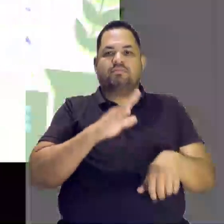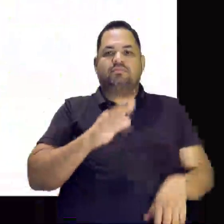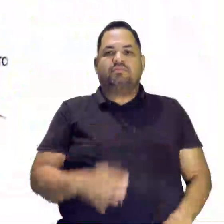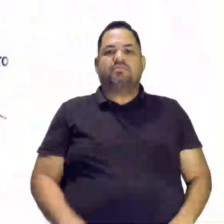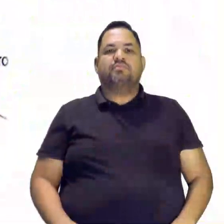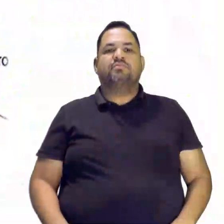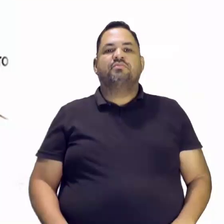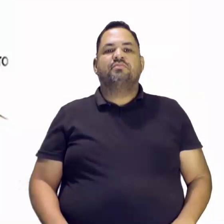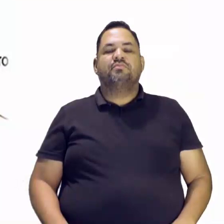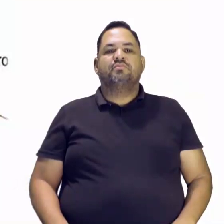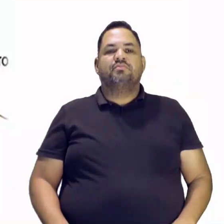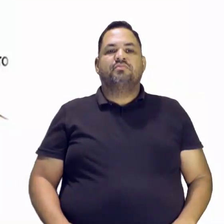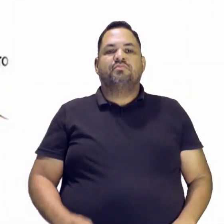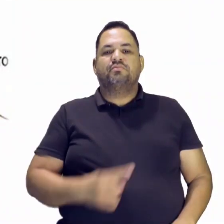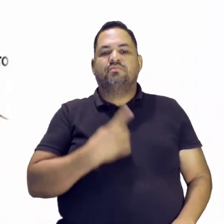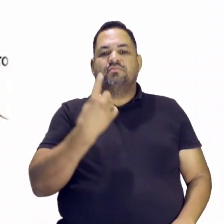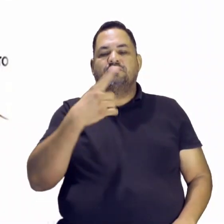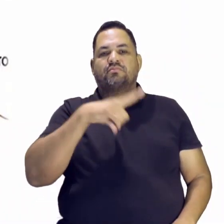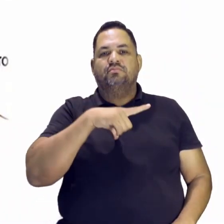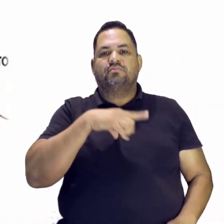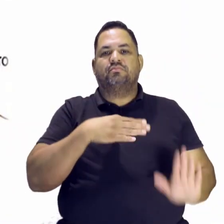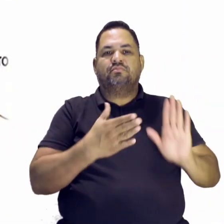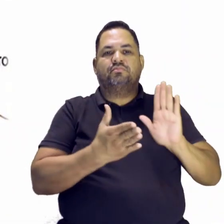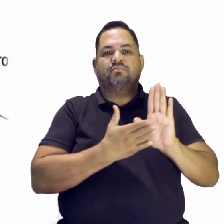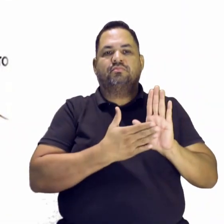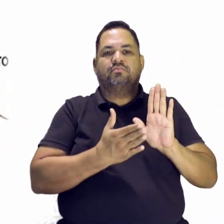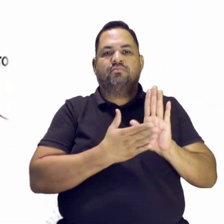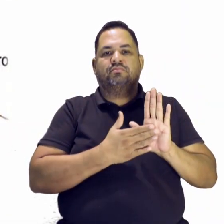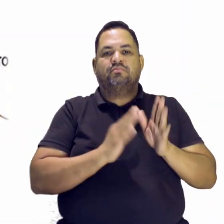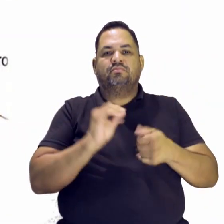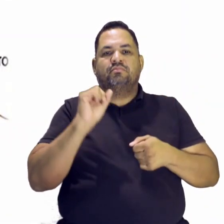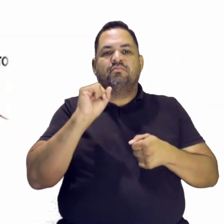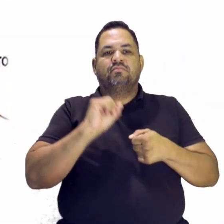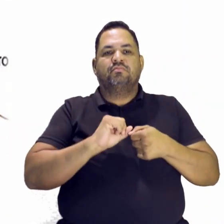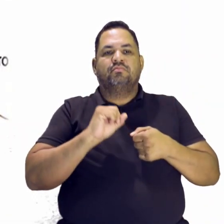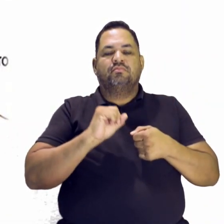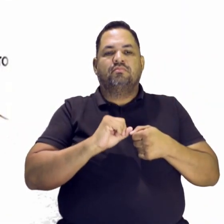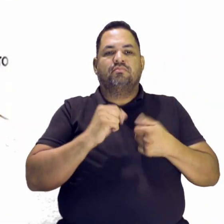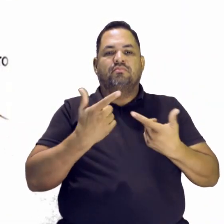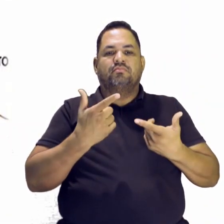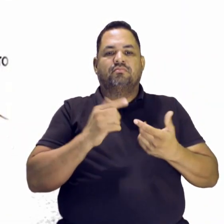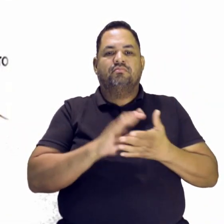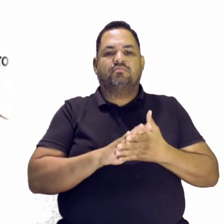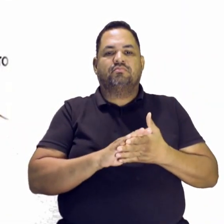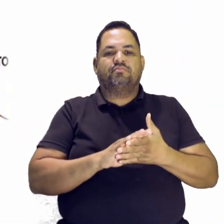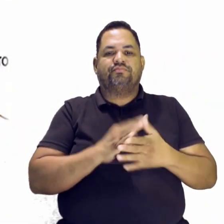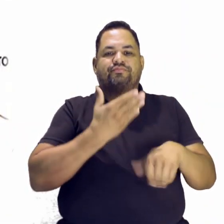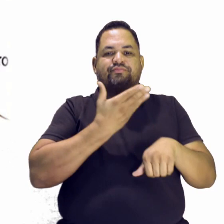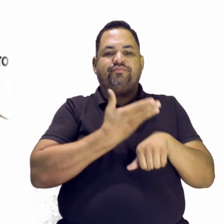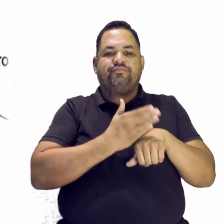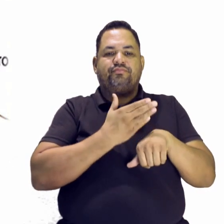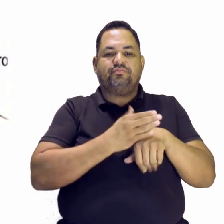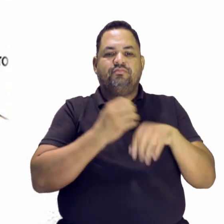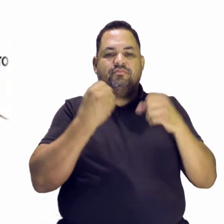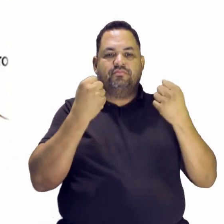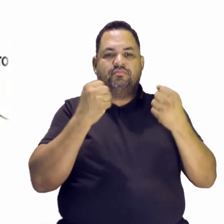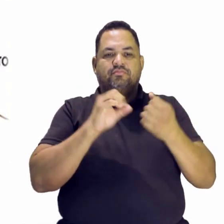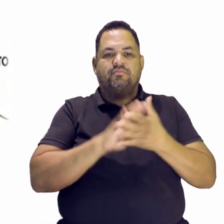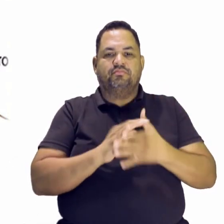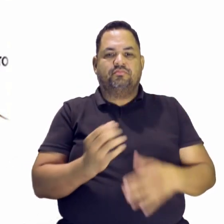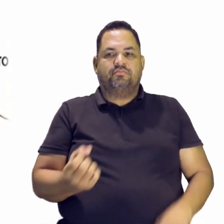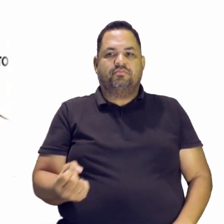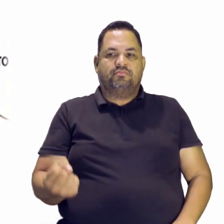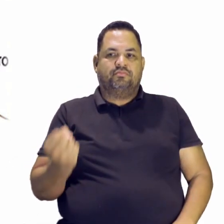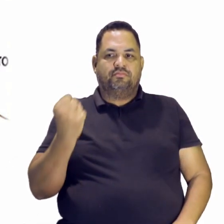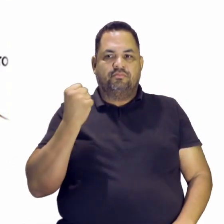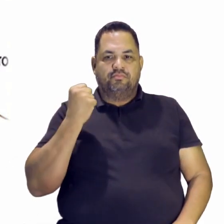mais, nós temos aí a proposta para que você execute, né? O exercício da rosca direta,